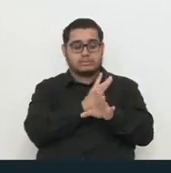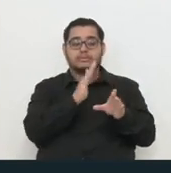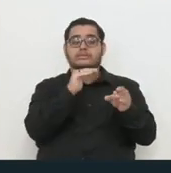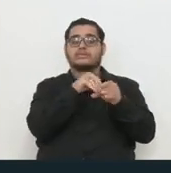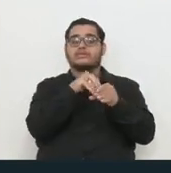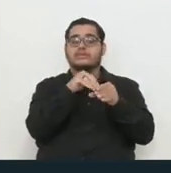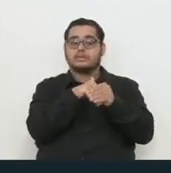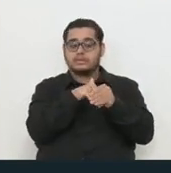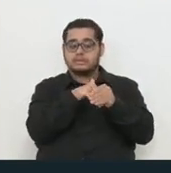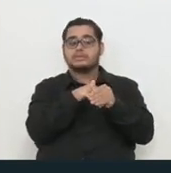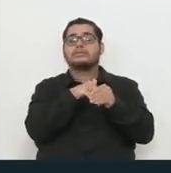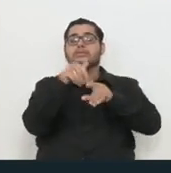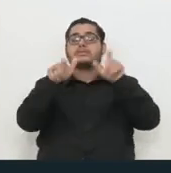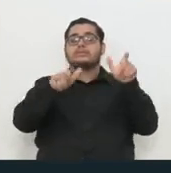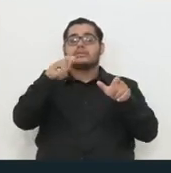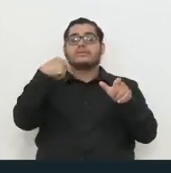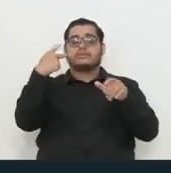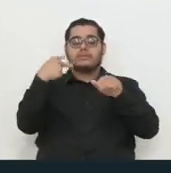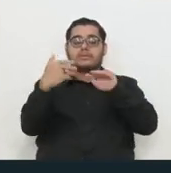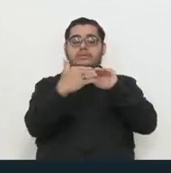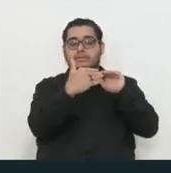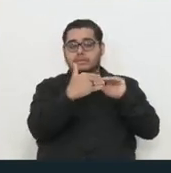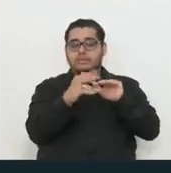os vereadores favoráveis